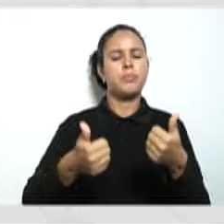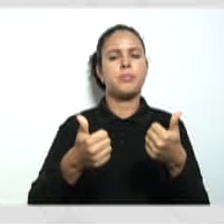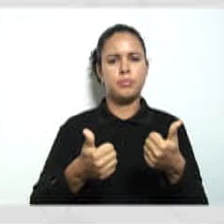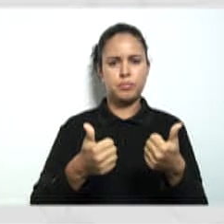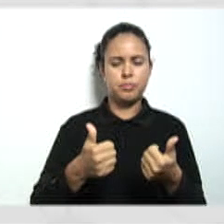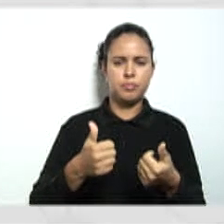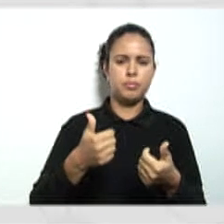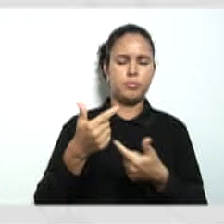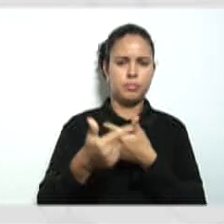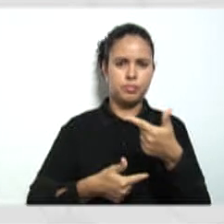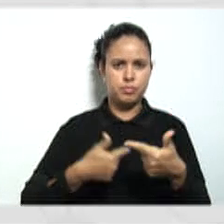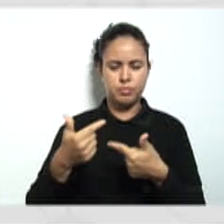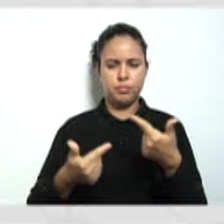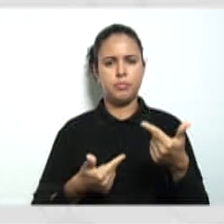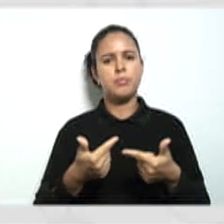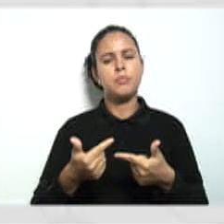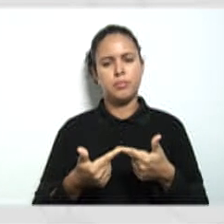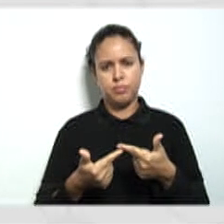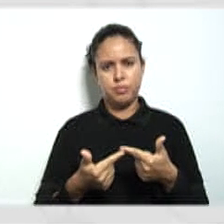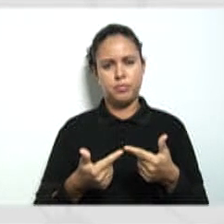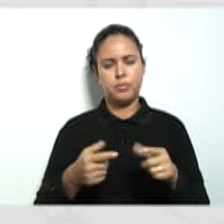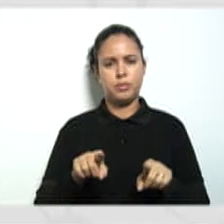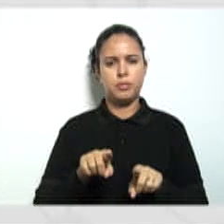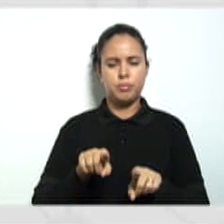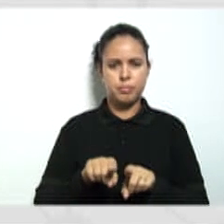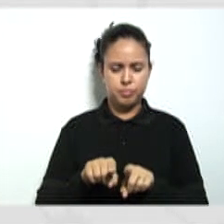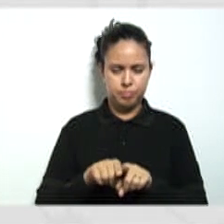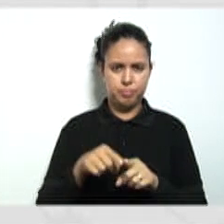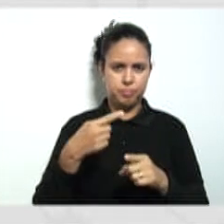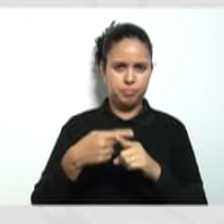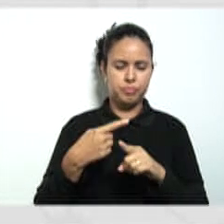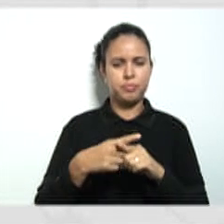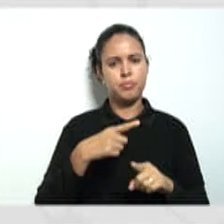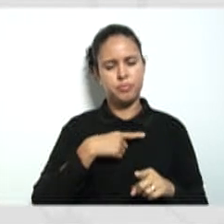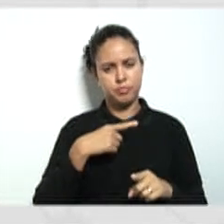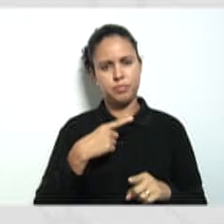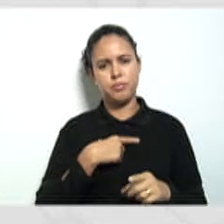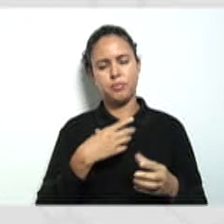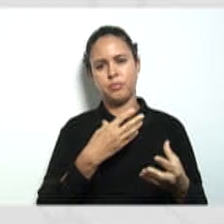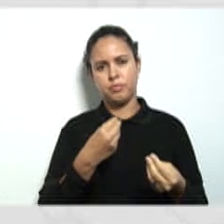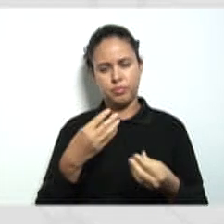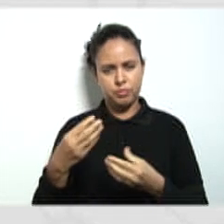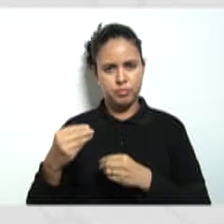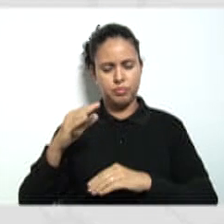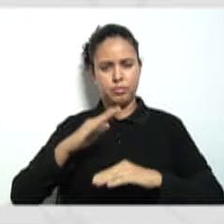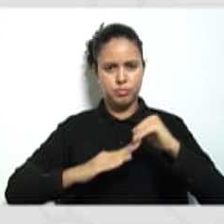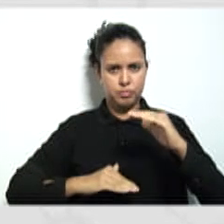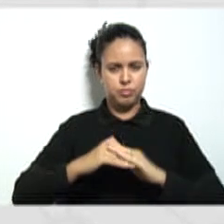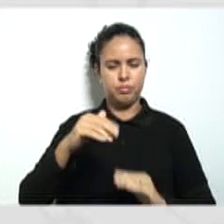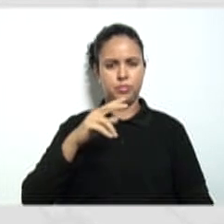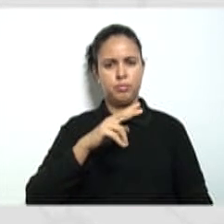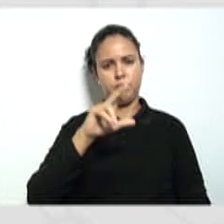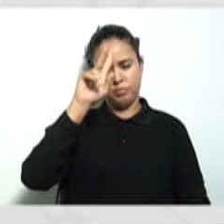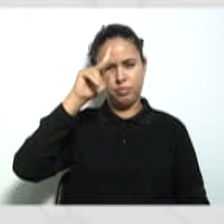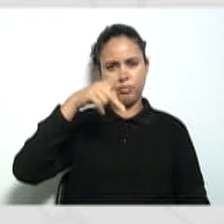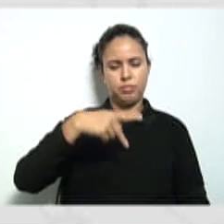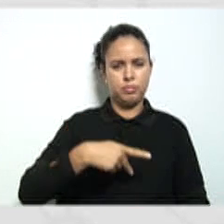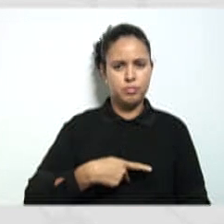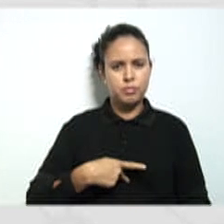trabalho em meio a altos índices de desemprego. A gente vê profissionais autônomos organizando-se em